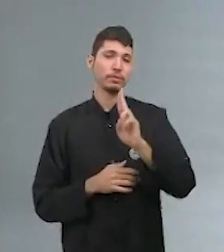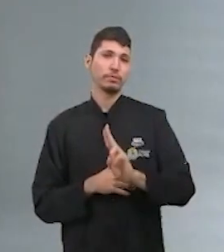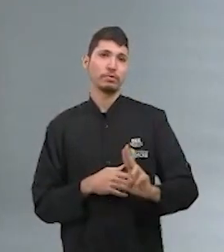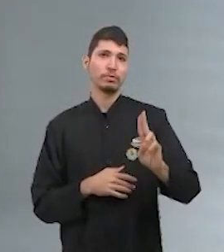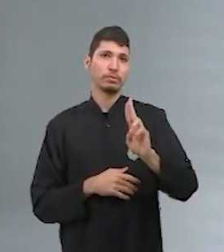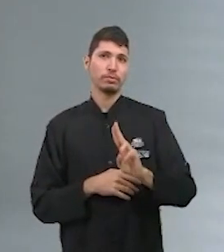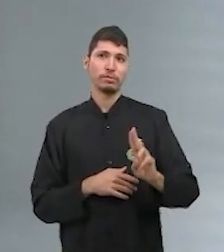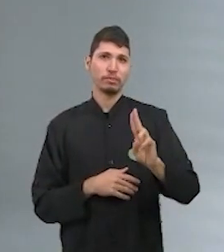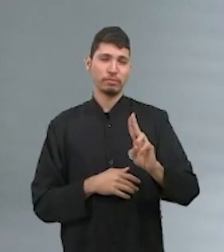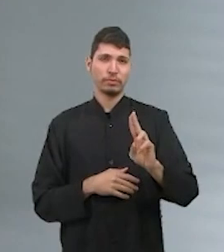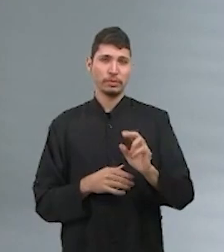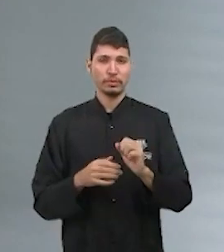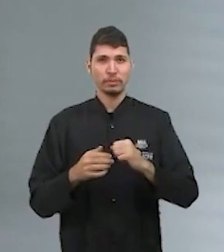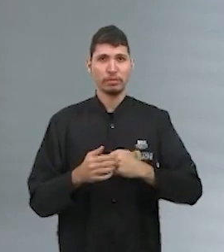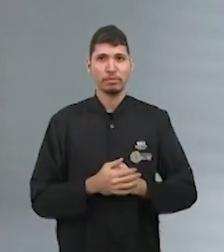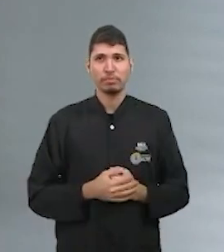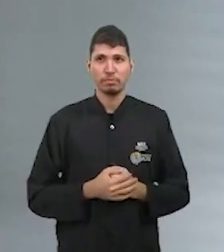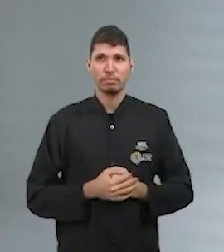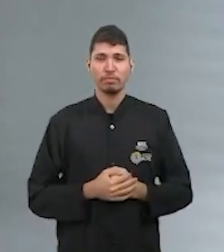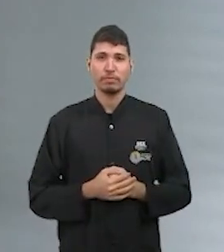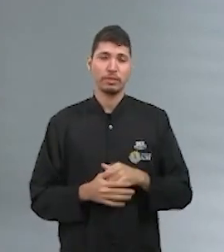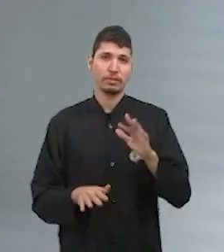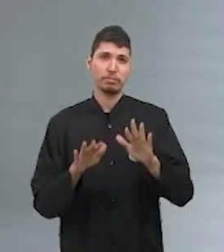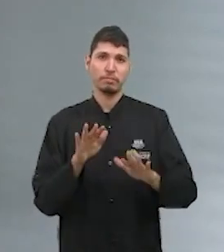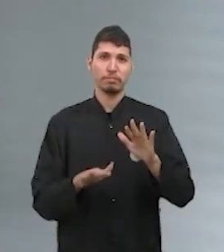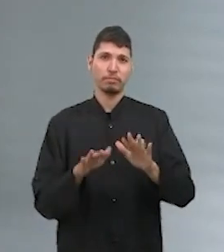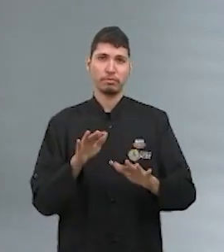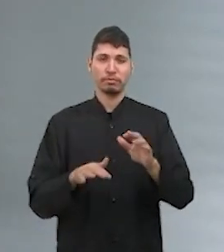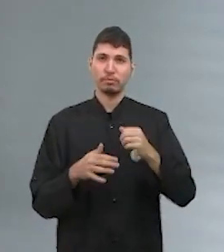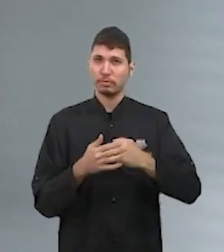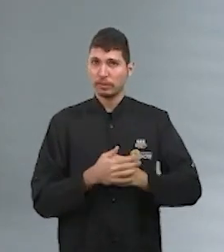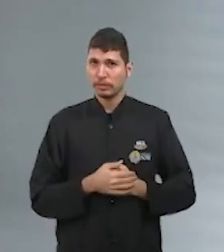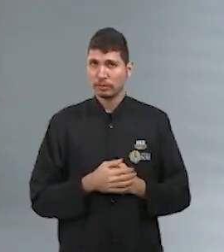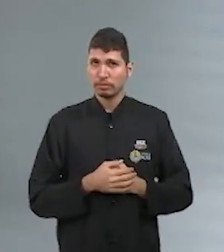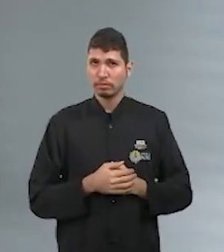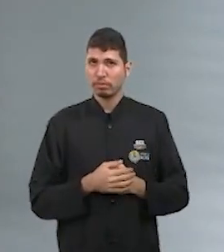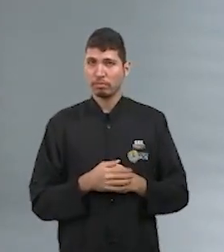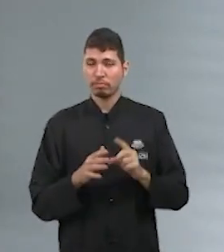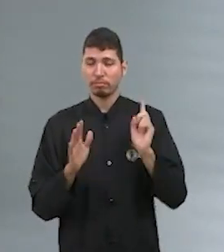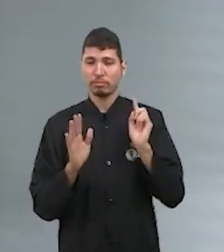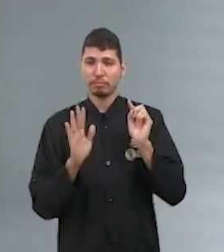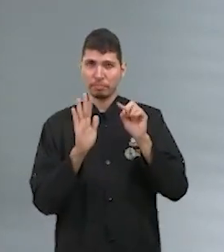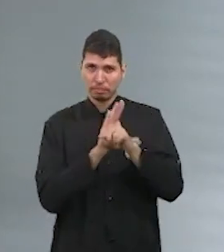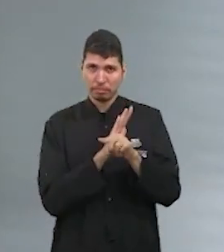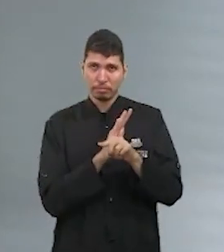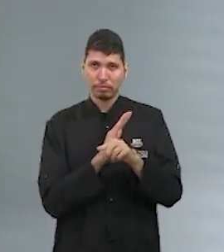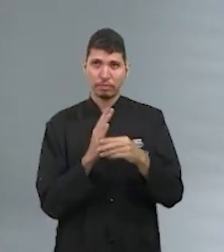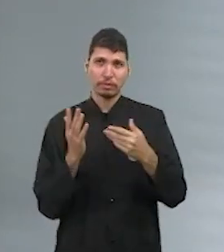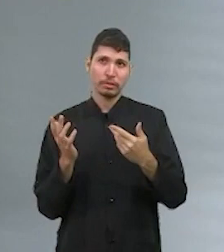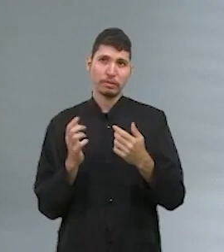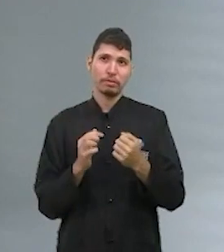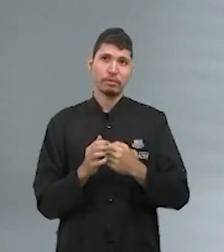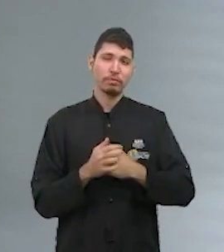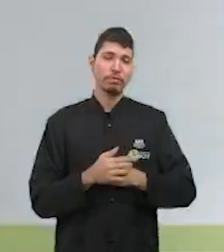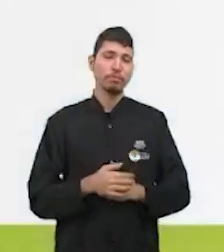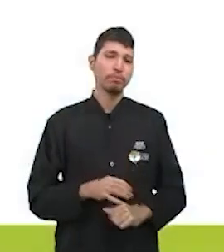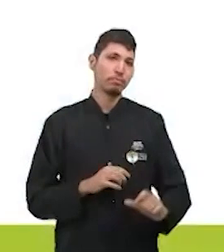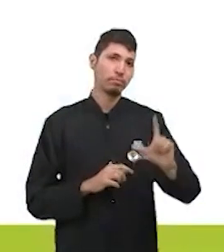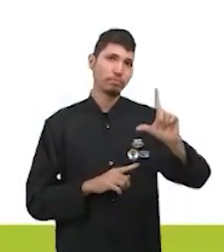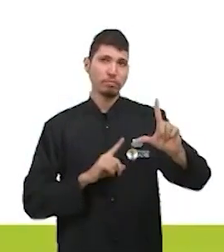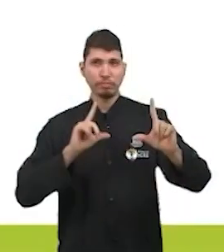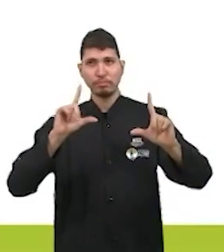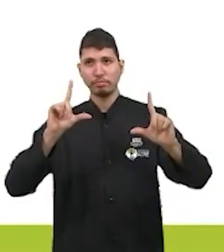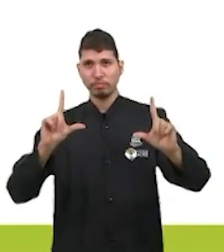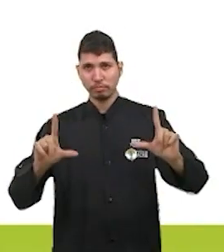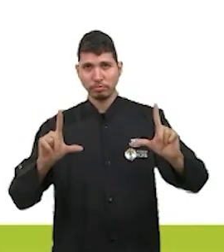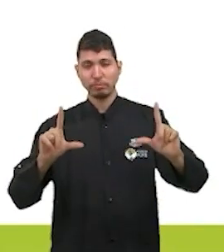resolvem com URI. Vai depender aí do que a questão vai oferecer para vocês. E eu coloquei escrito, né? Os gráficos são